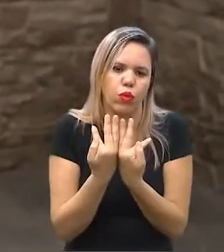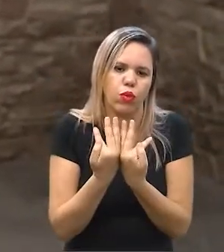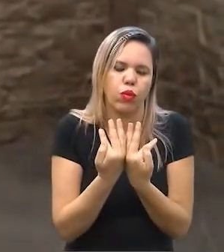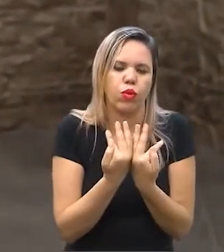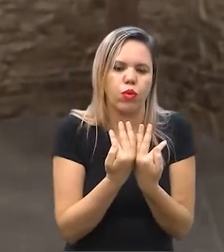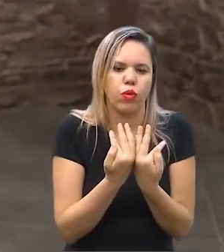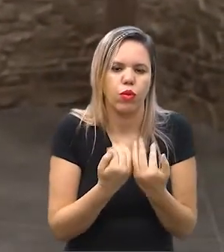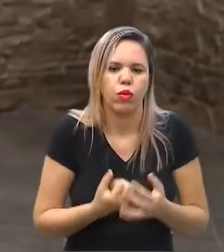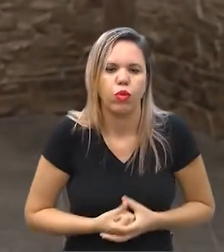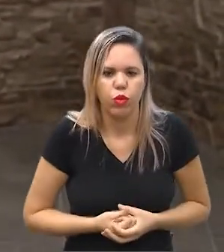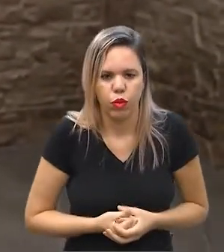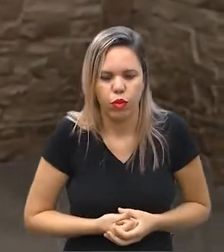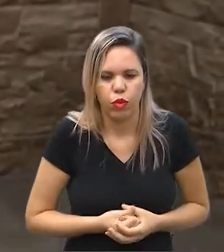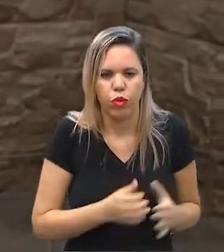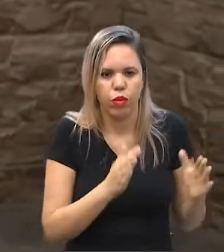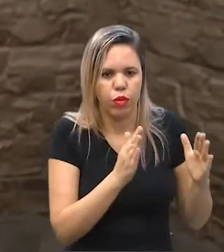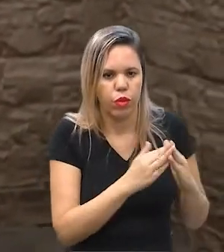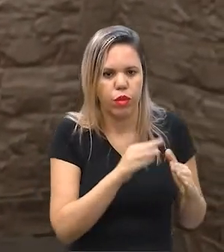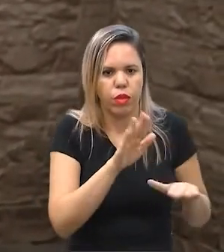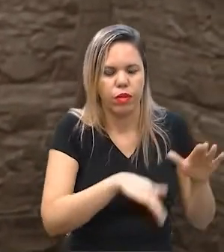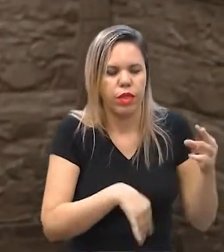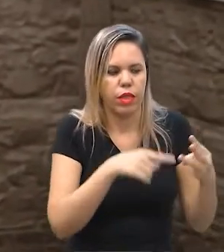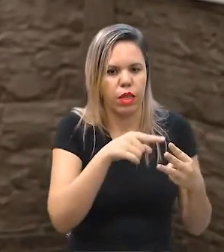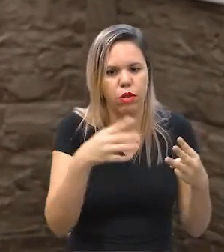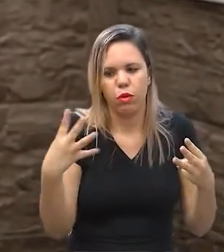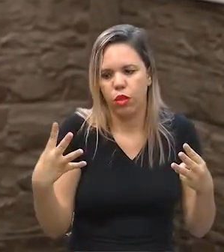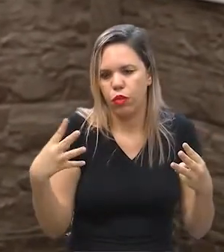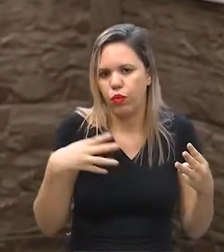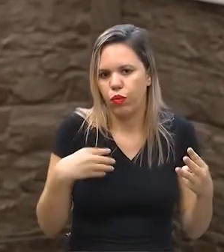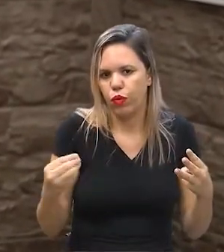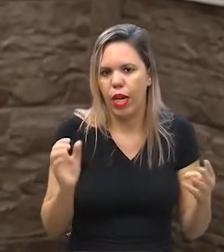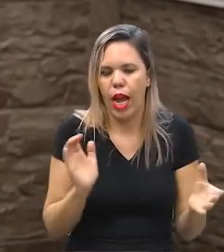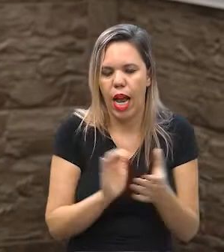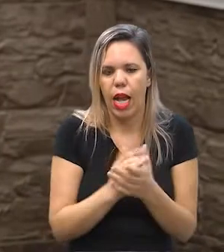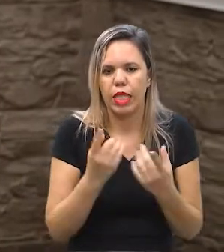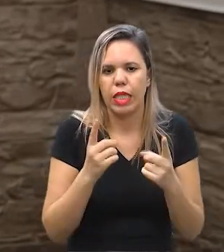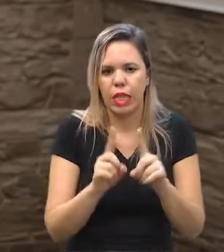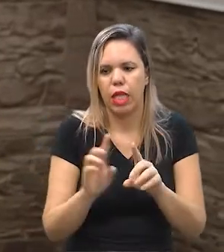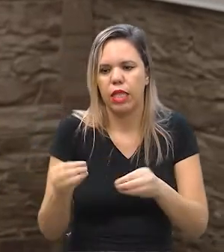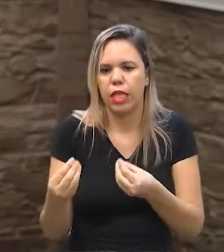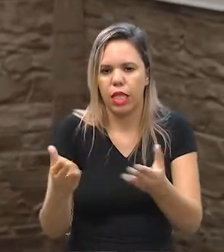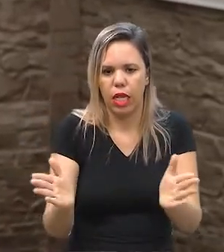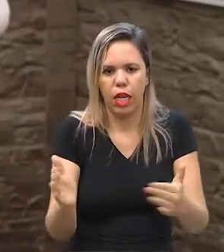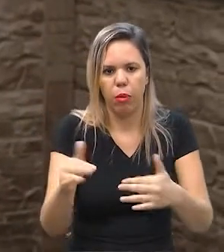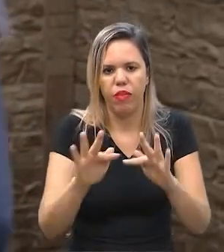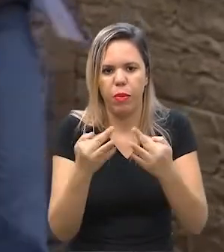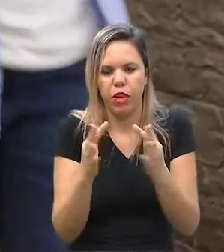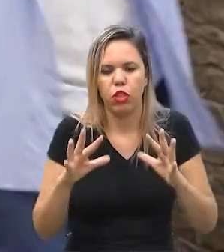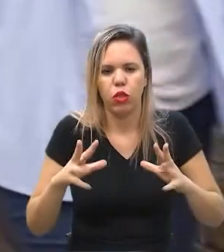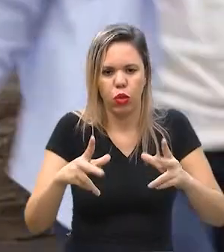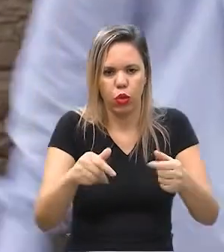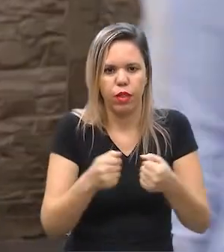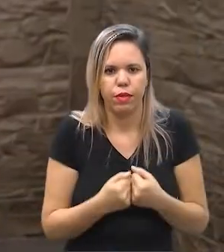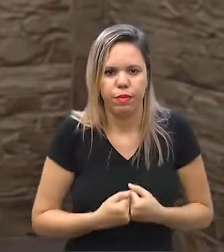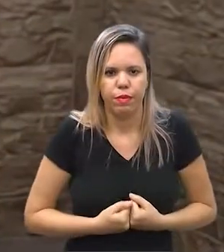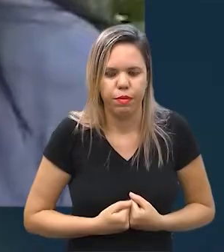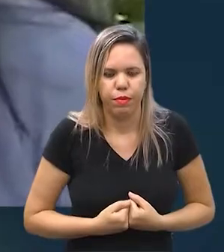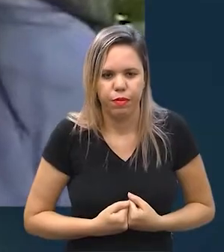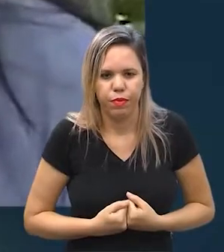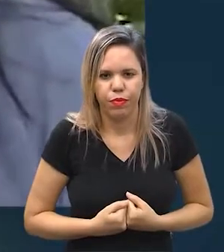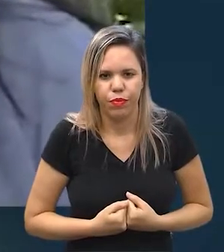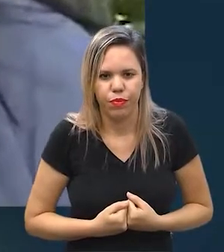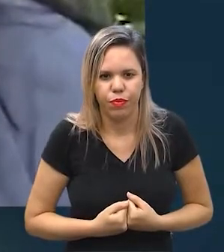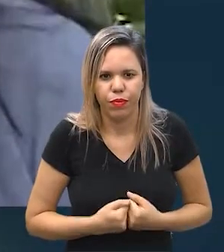numa casa e tem três, quatro filhos que são casados, a gente já entrega para a família toda. A gente passa na casa da família toda, né? Casa da